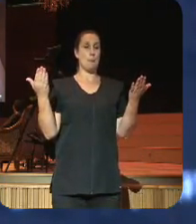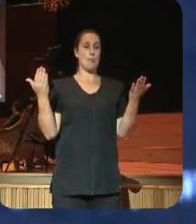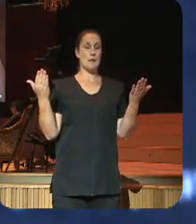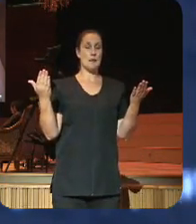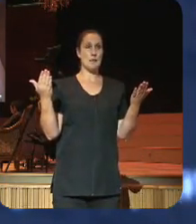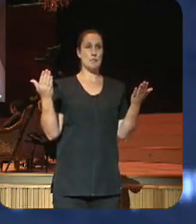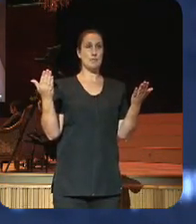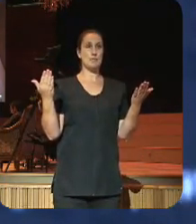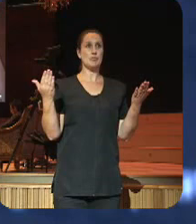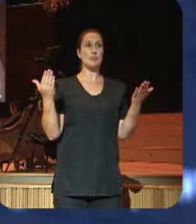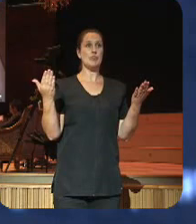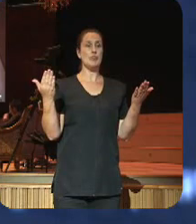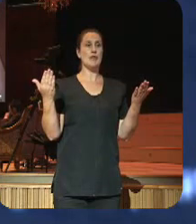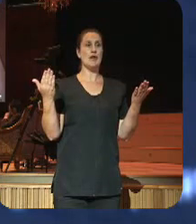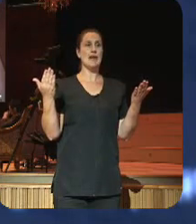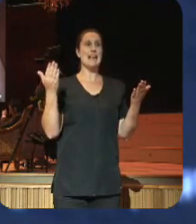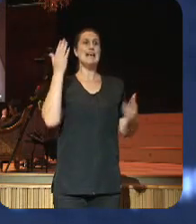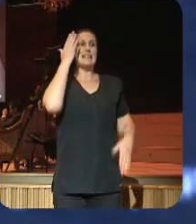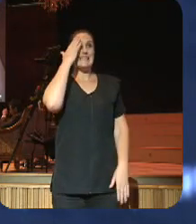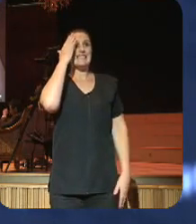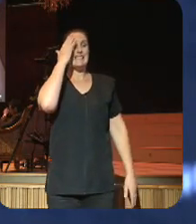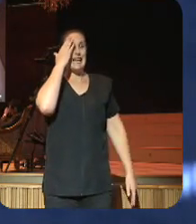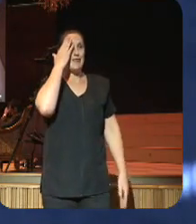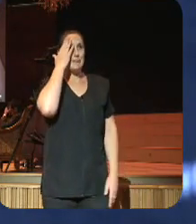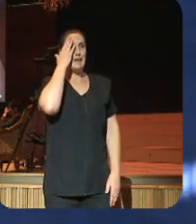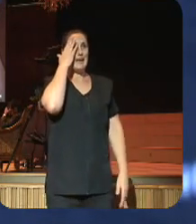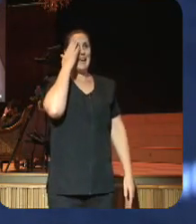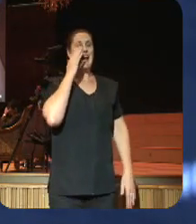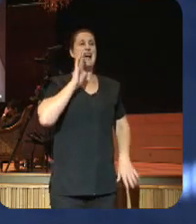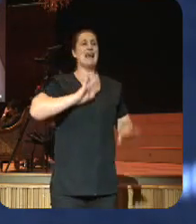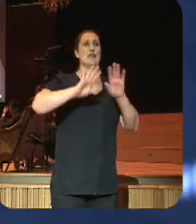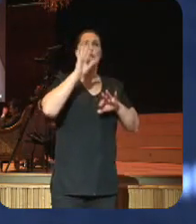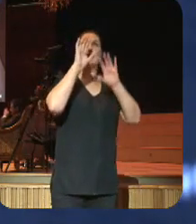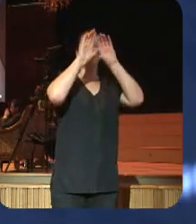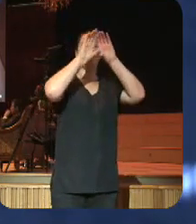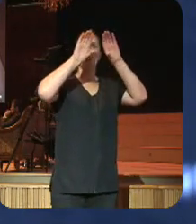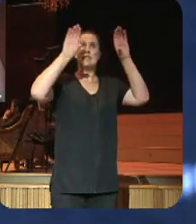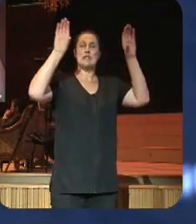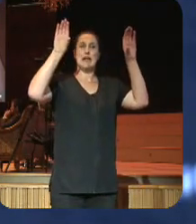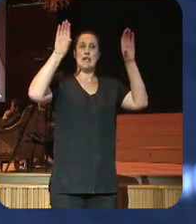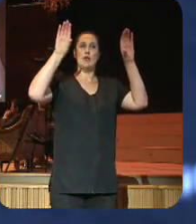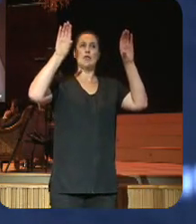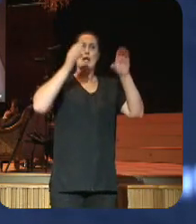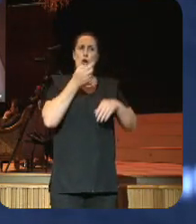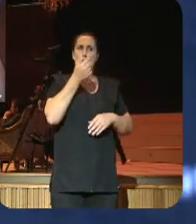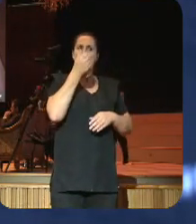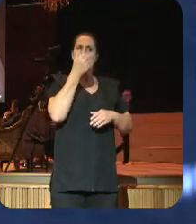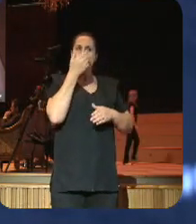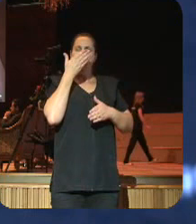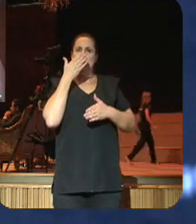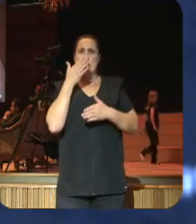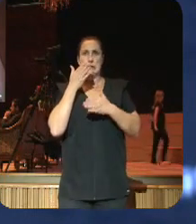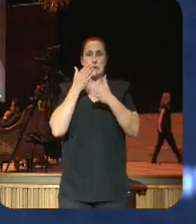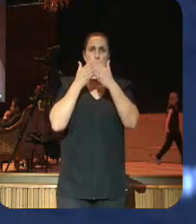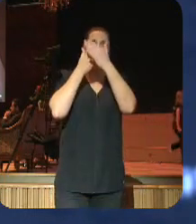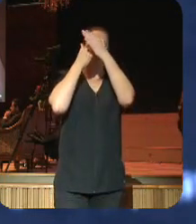vão chegar com cheiro de churrasco no céu. Está lá em 1 Coríntios 3, que vai